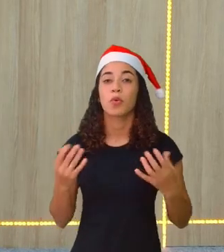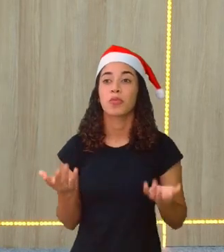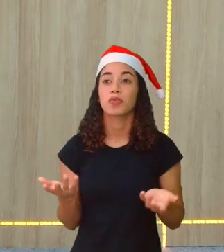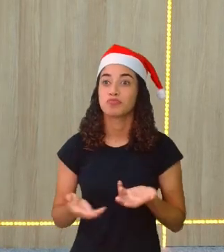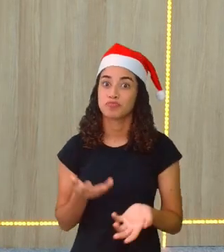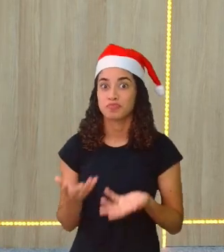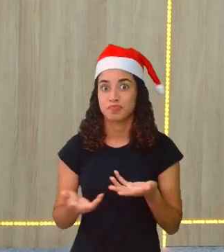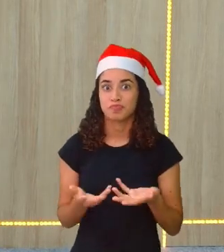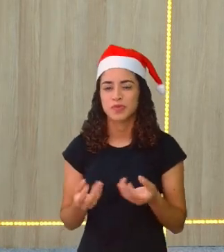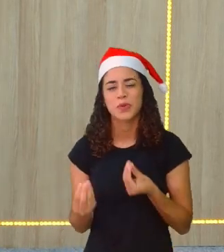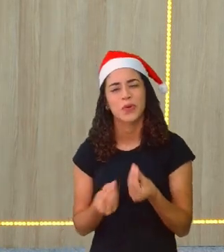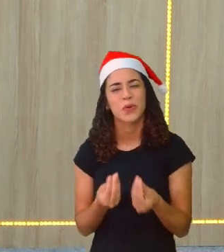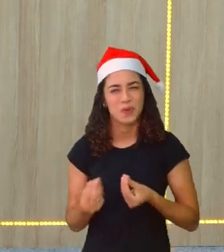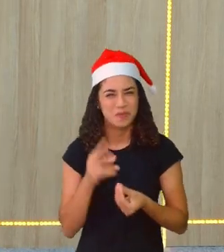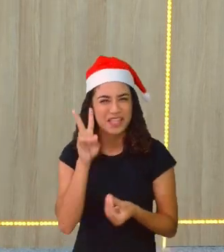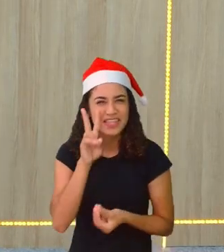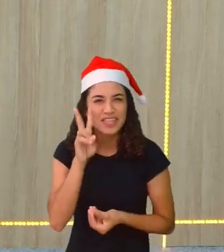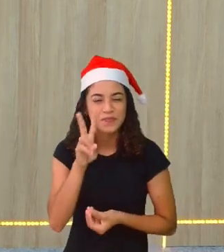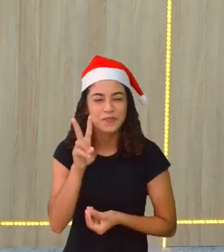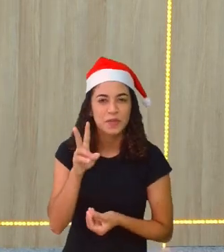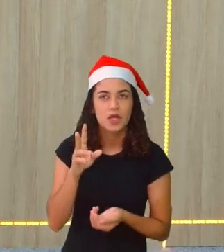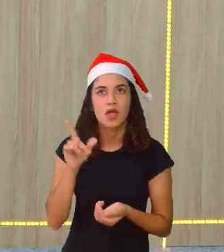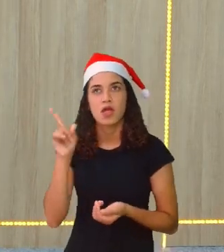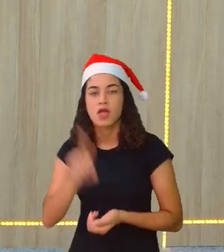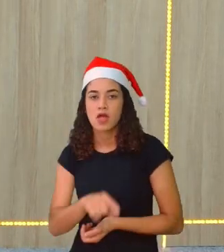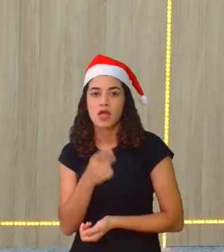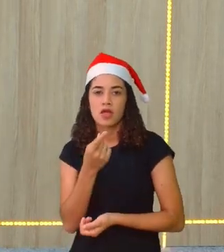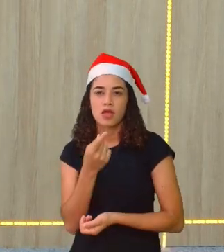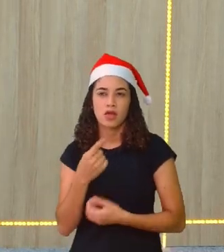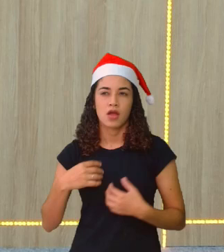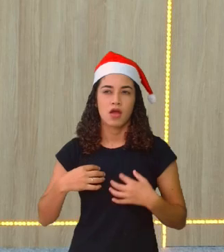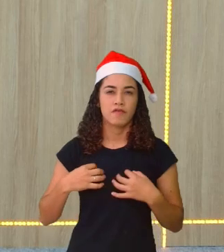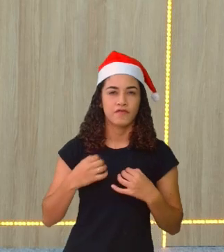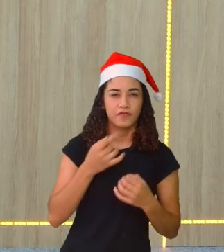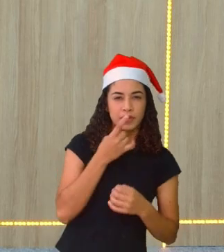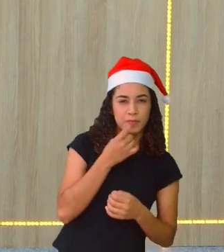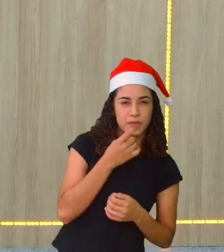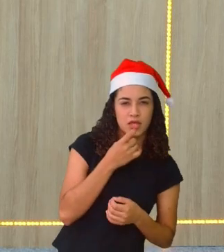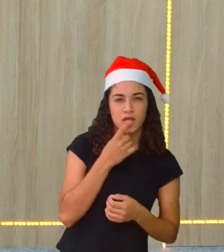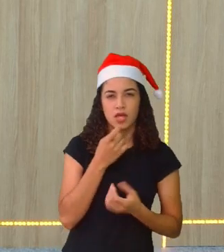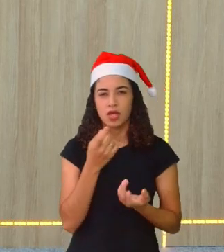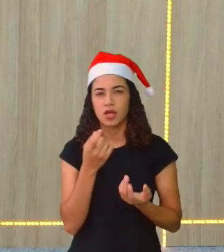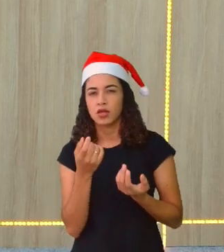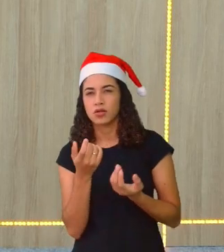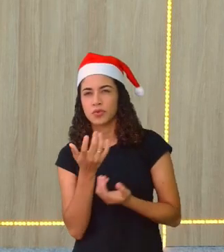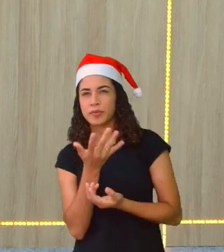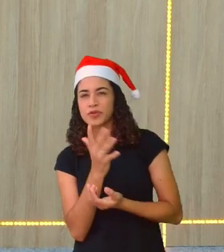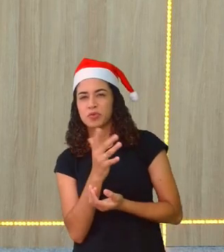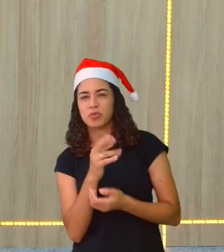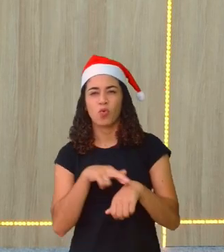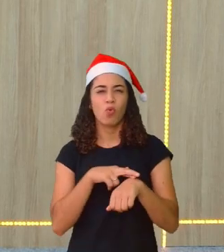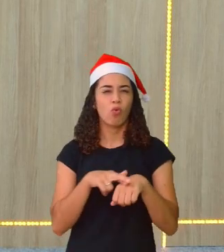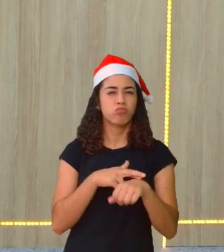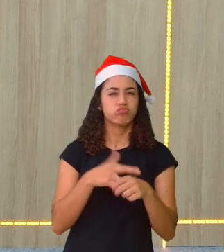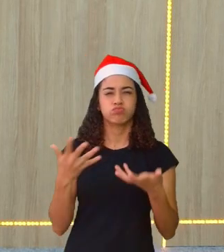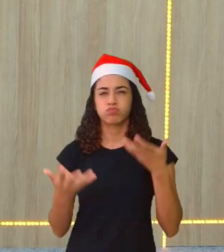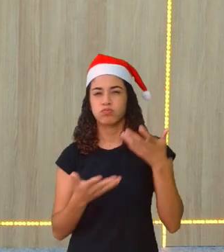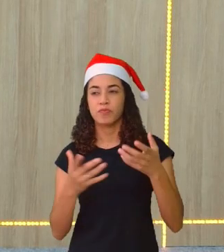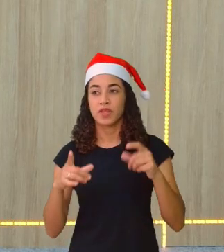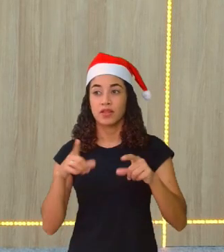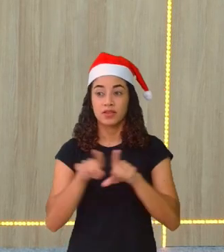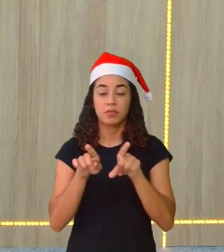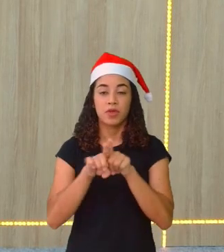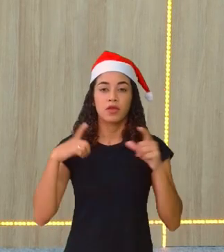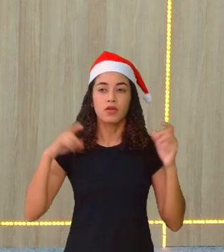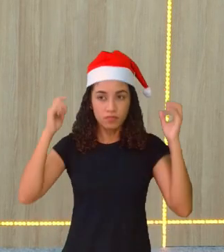com a camisa aí entre o púrpura e o lilás, né, o roxo, né, com um colarinho